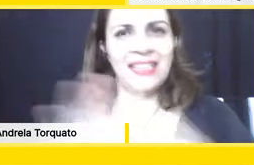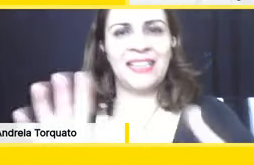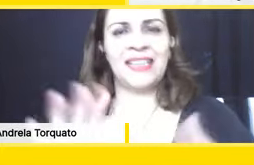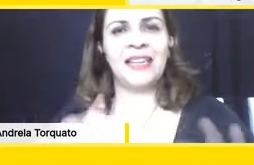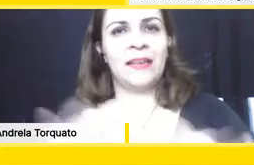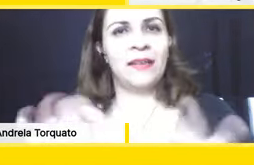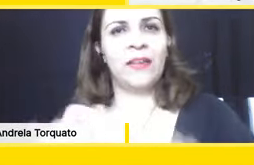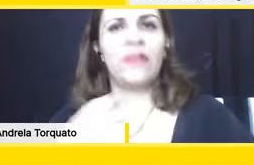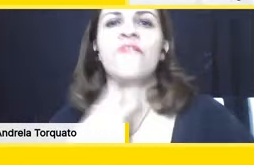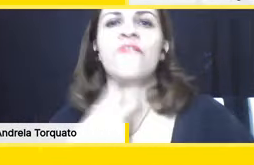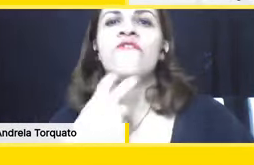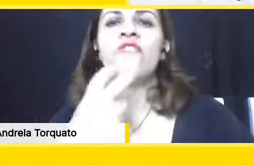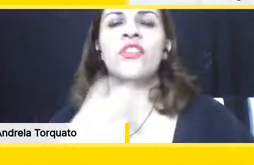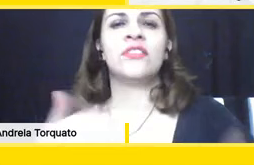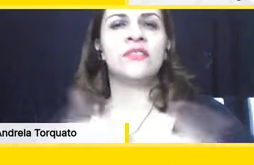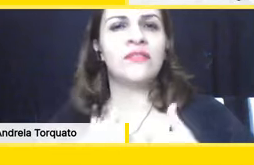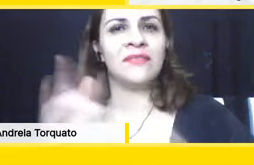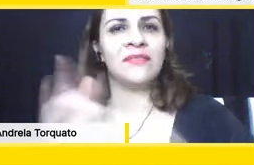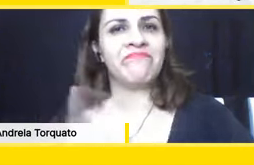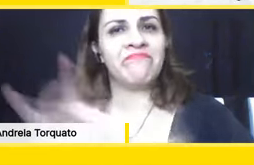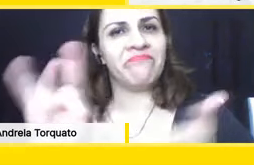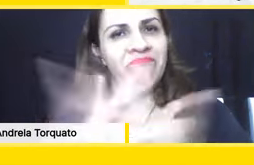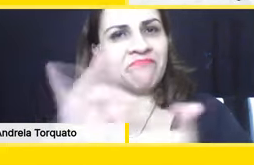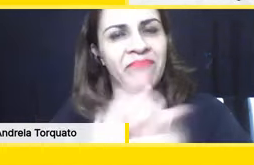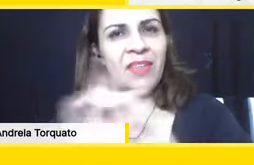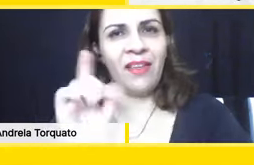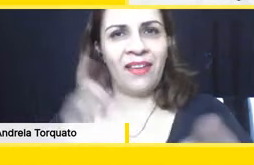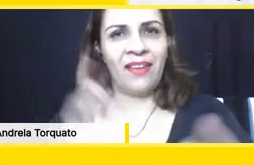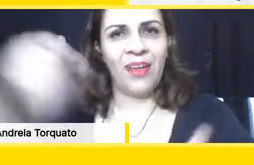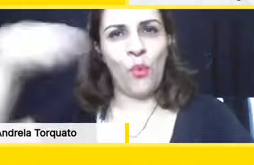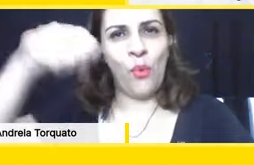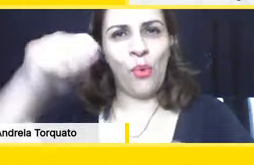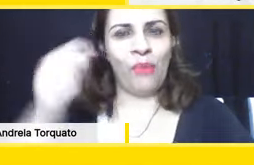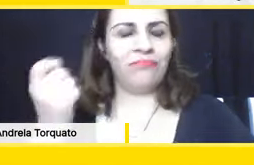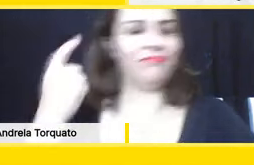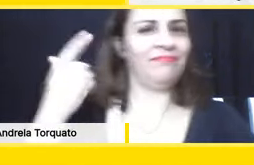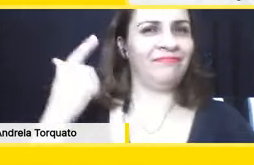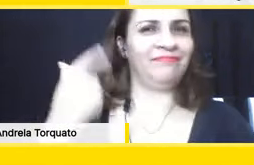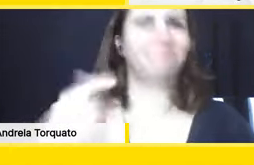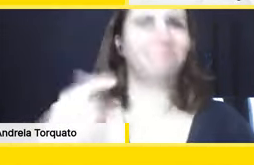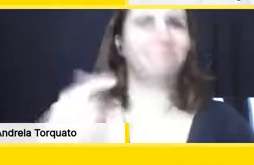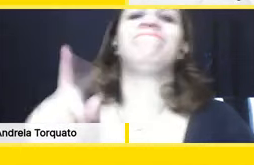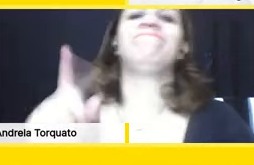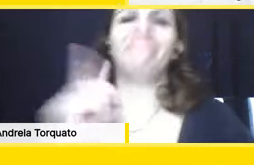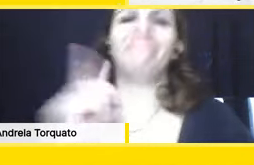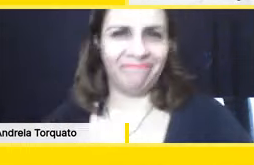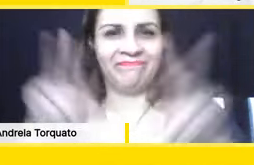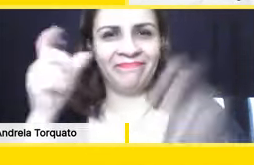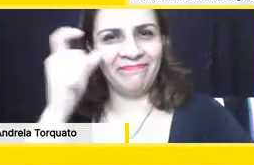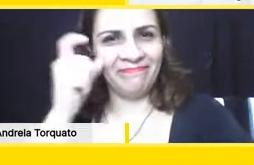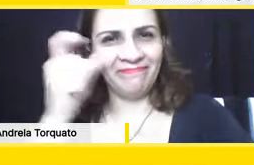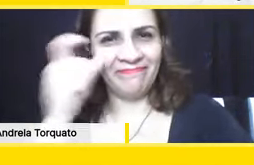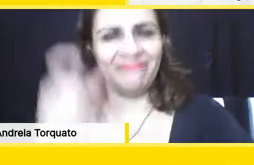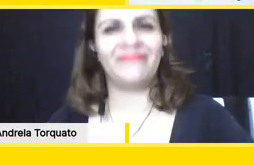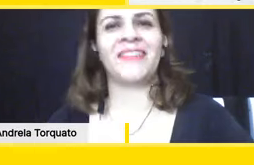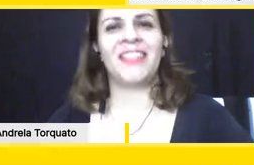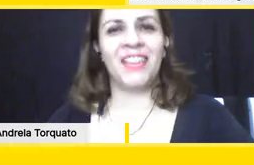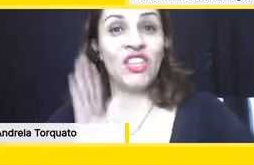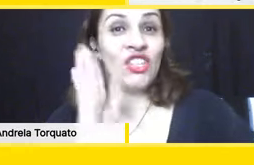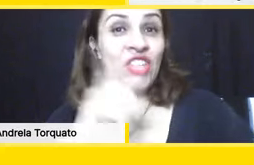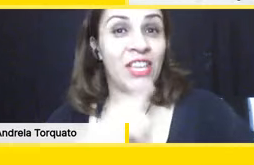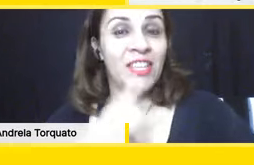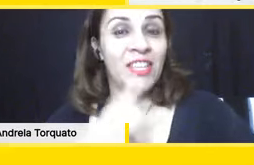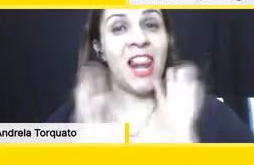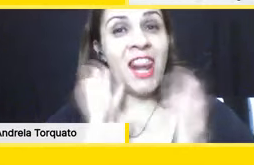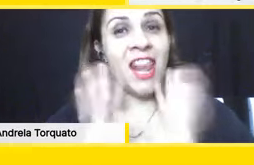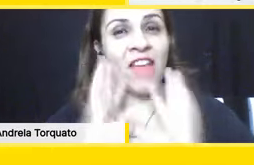A Voz do Autismo no YouTube, se inscreva, aperte lá o sininho, e nós vamos ter muito tema interessante. Já temos lá a live com